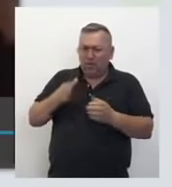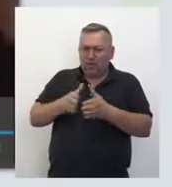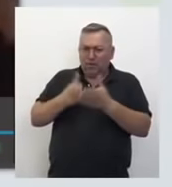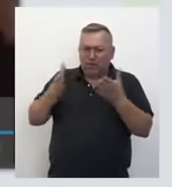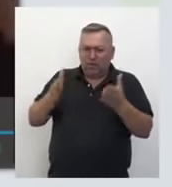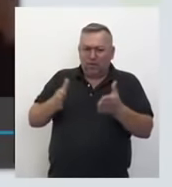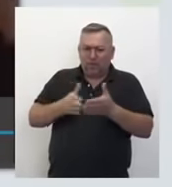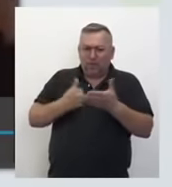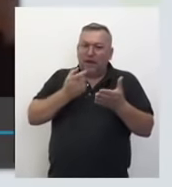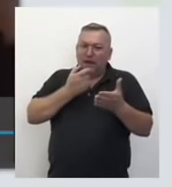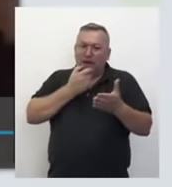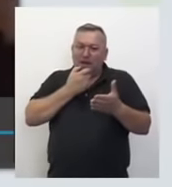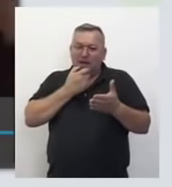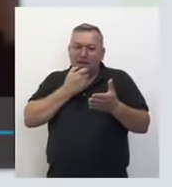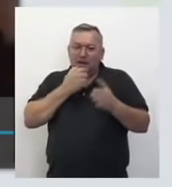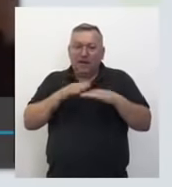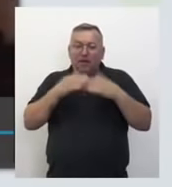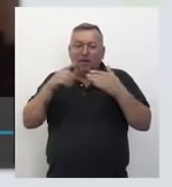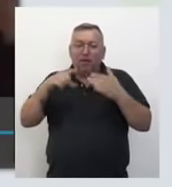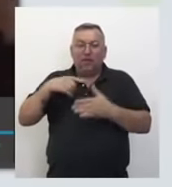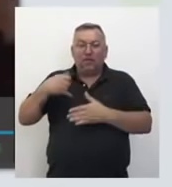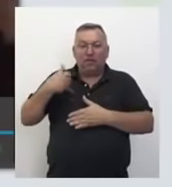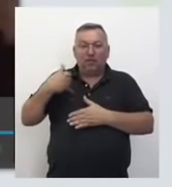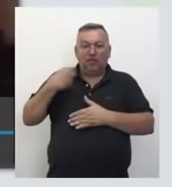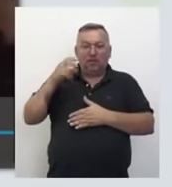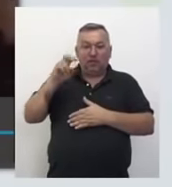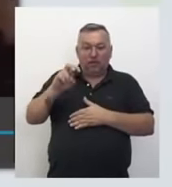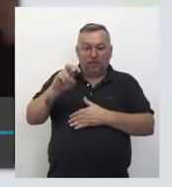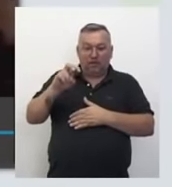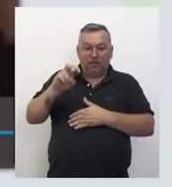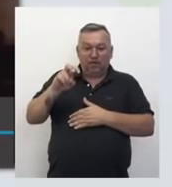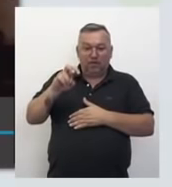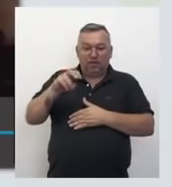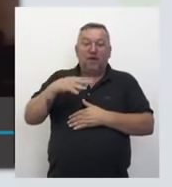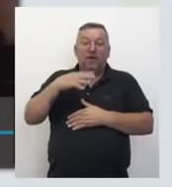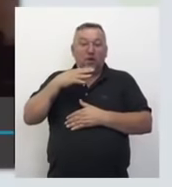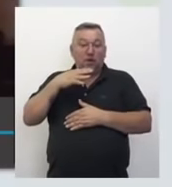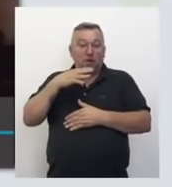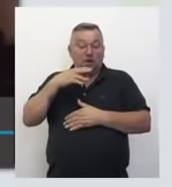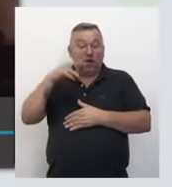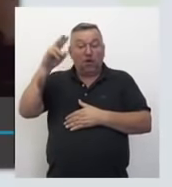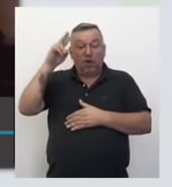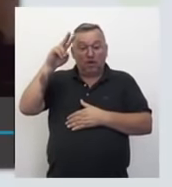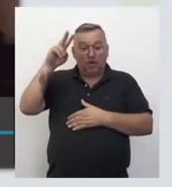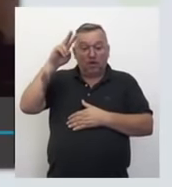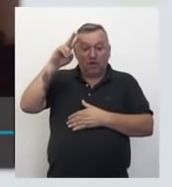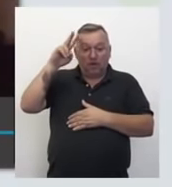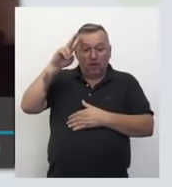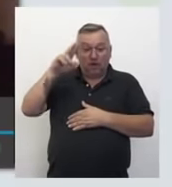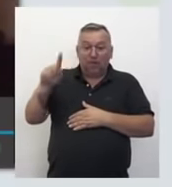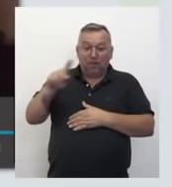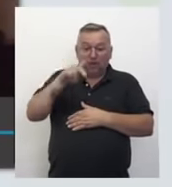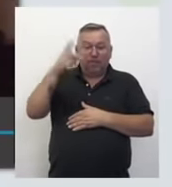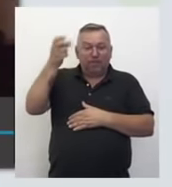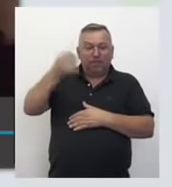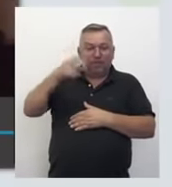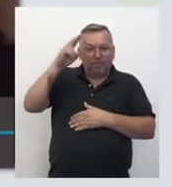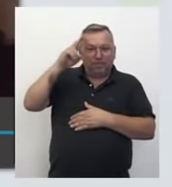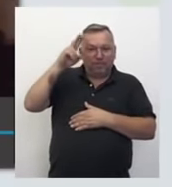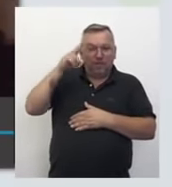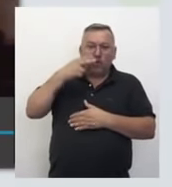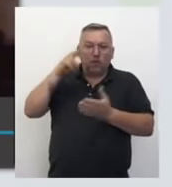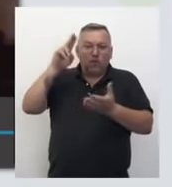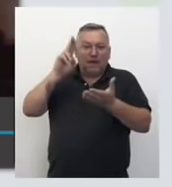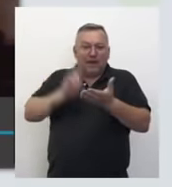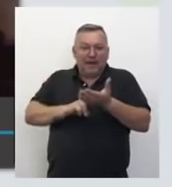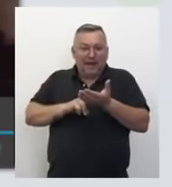inglês, que quando ele tinha 5 anos e conheceu uma história, a professora dele contou uma história a respeito de uma carta, o caminho